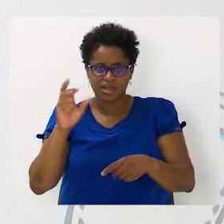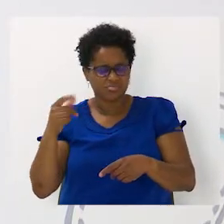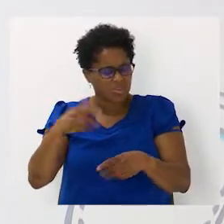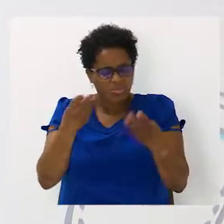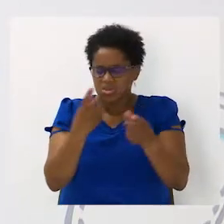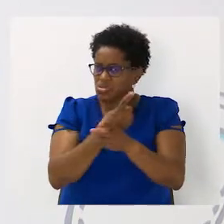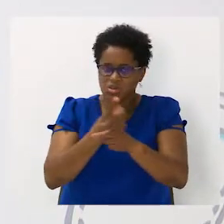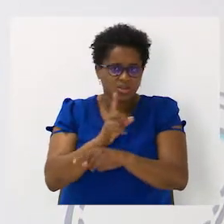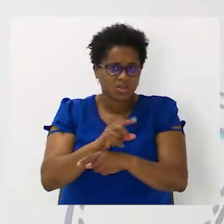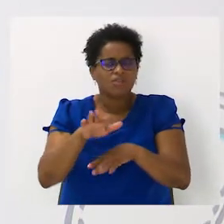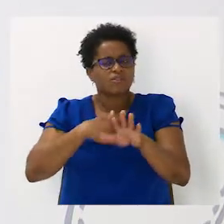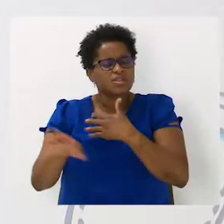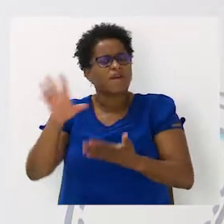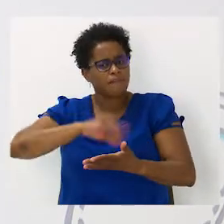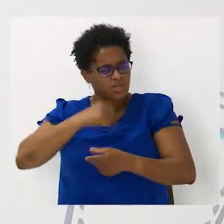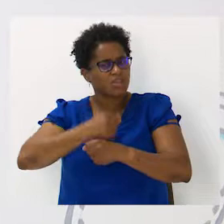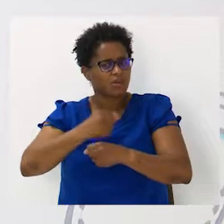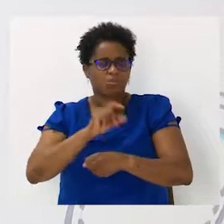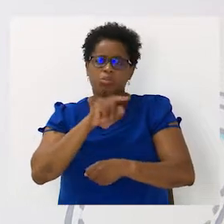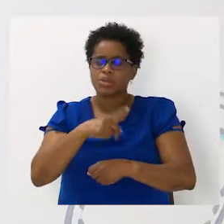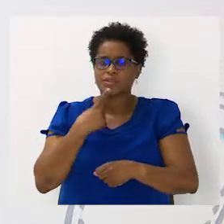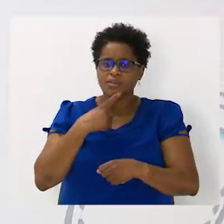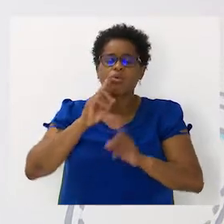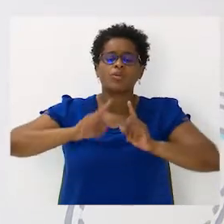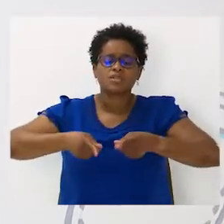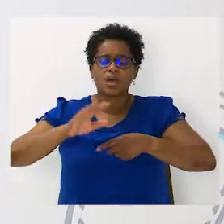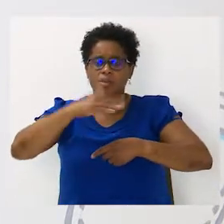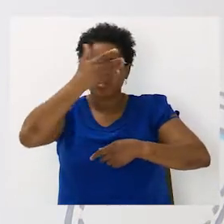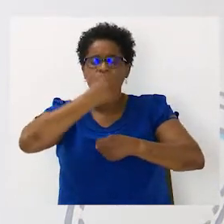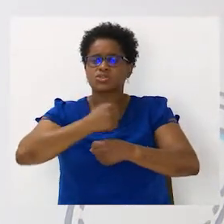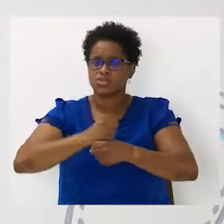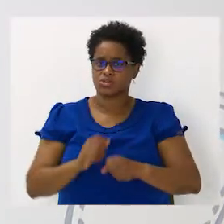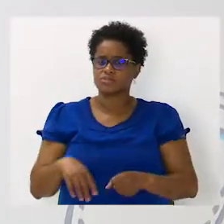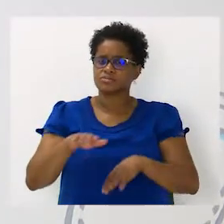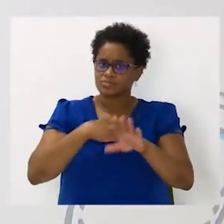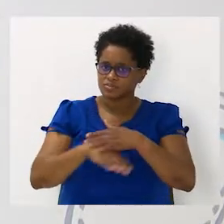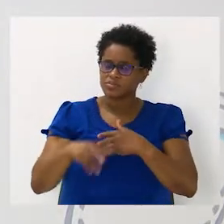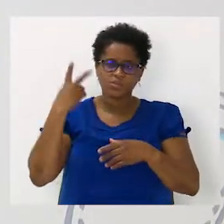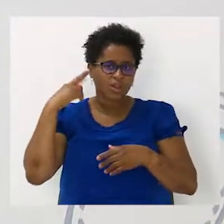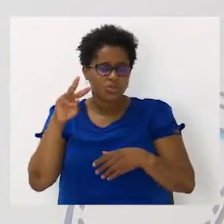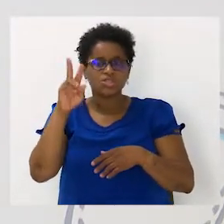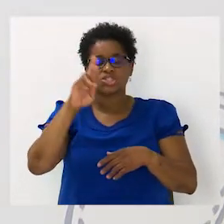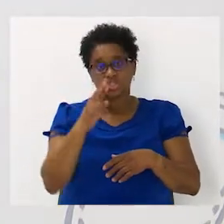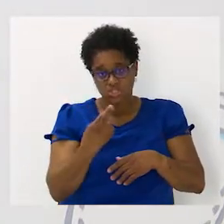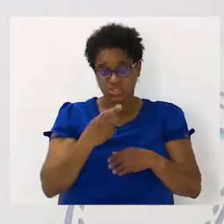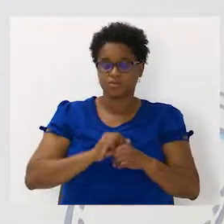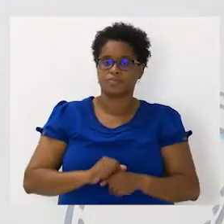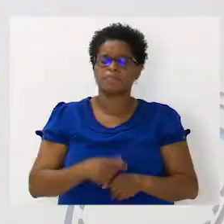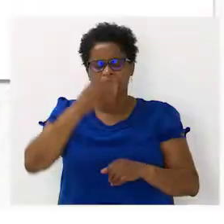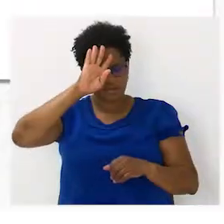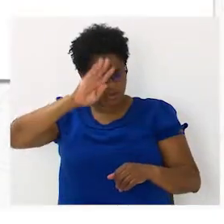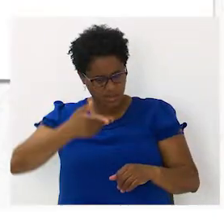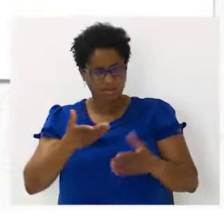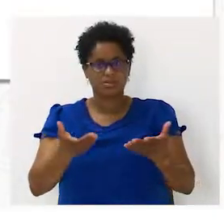não tem muita teoria. Vamos fazer mais exercício para poderem entender. Então vamos começar com o primeiro